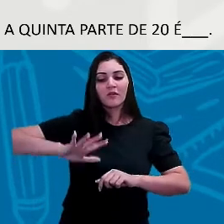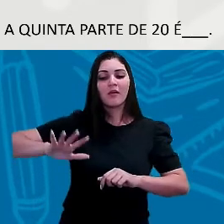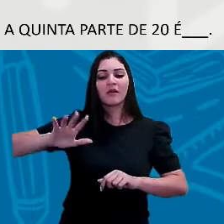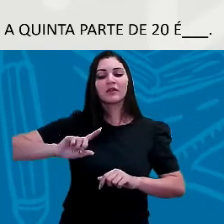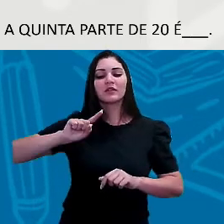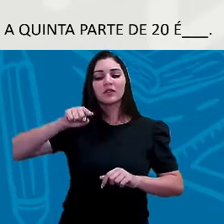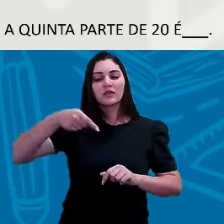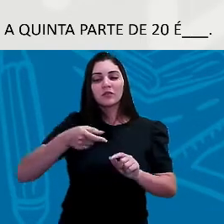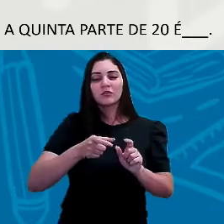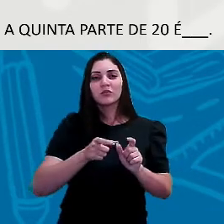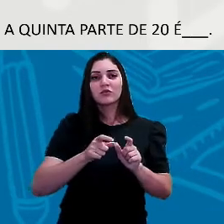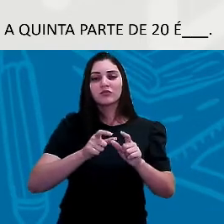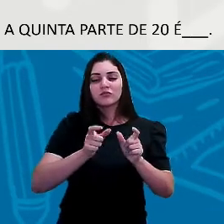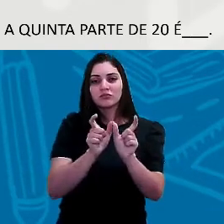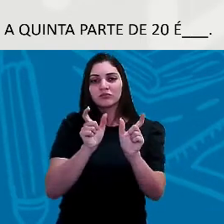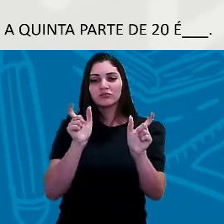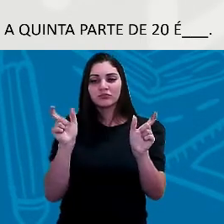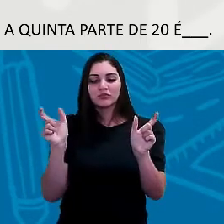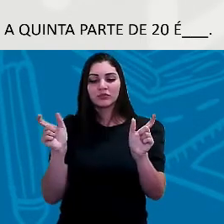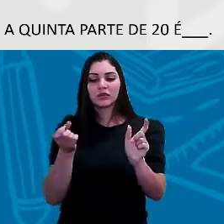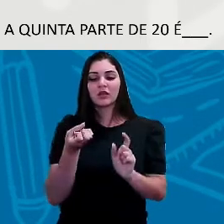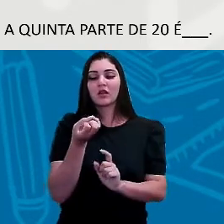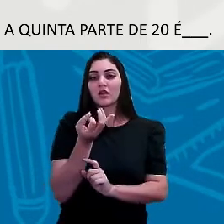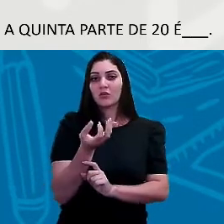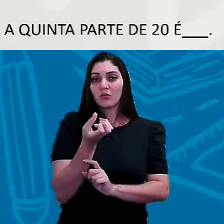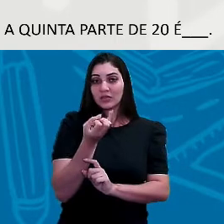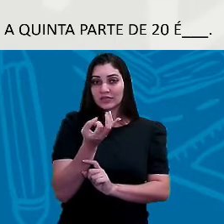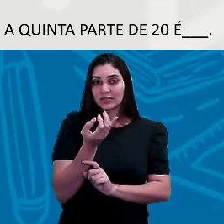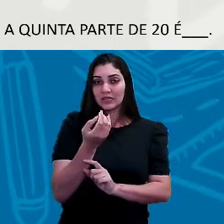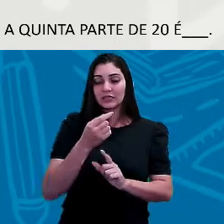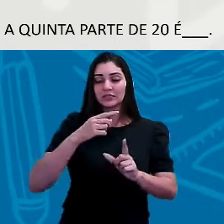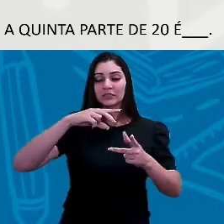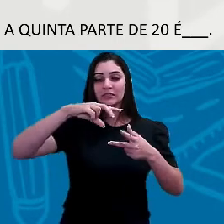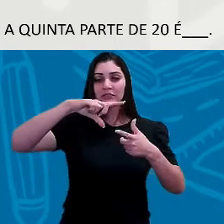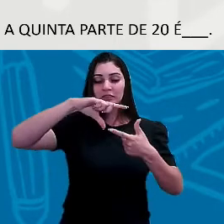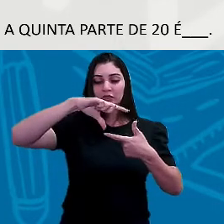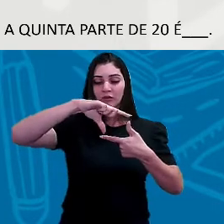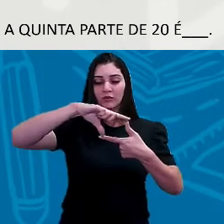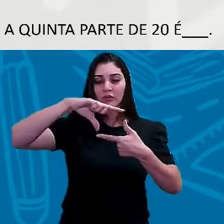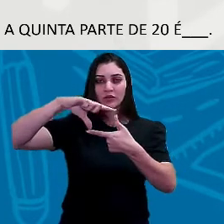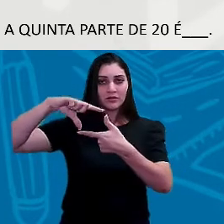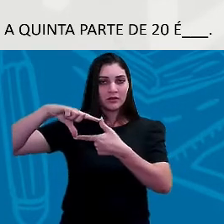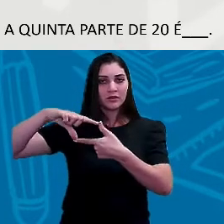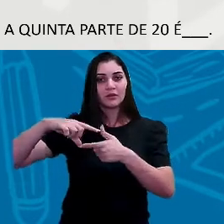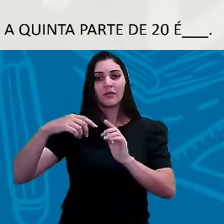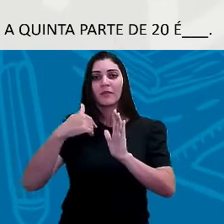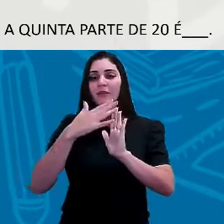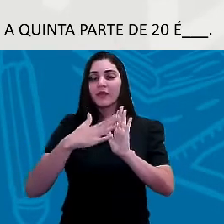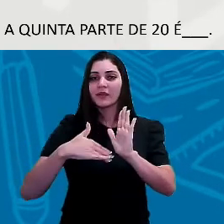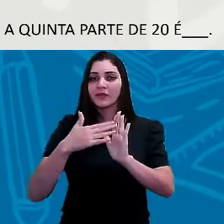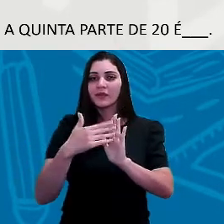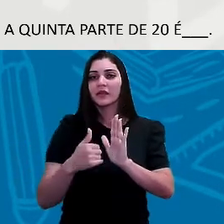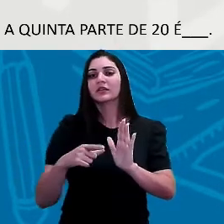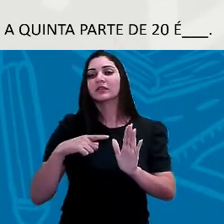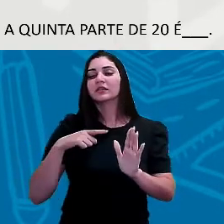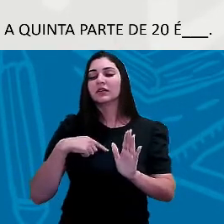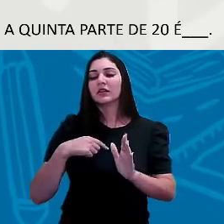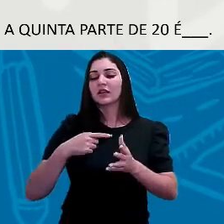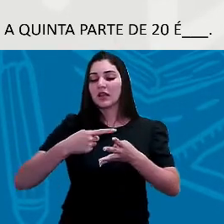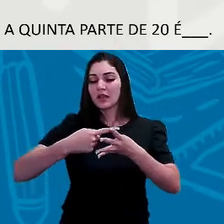lacunas. A quantidade de quadradinhos pintados representa a quarta parte do total de